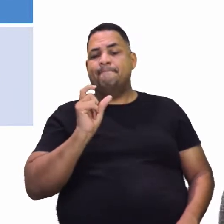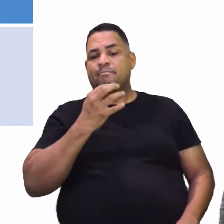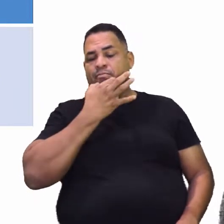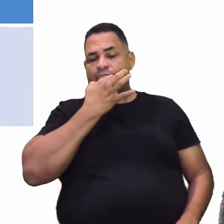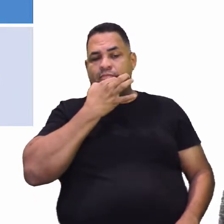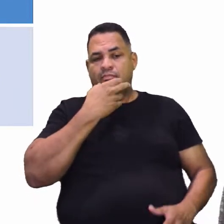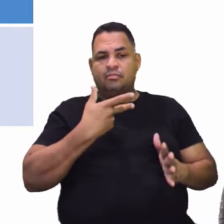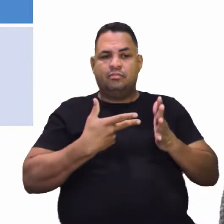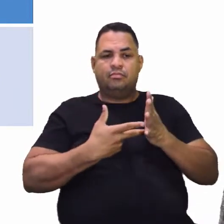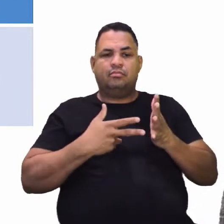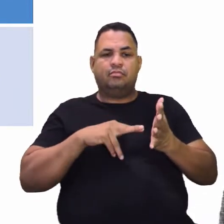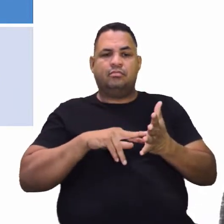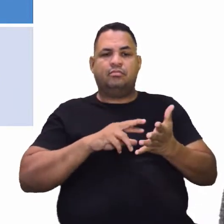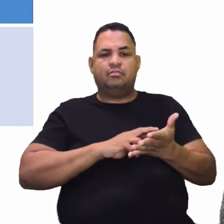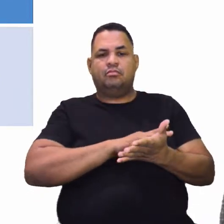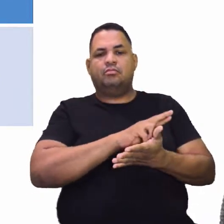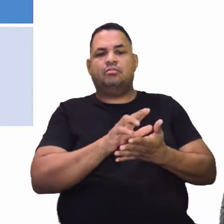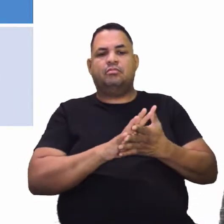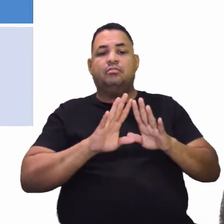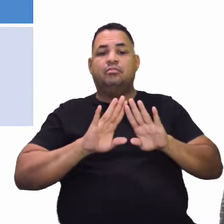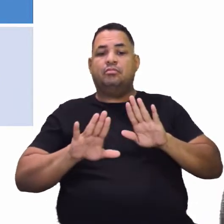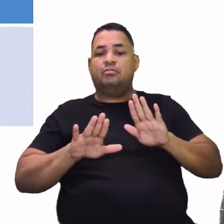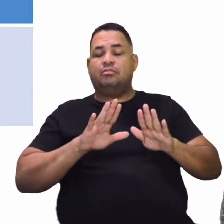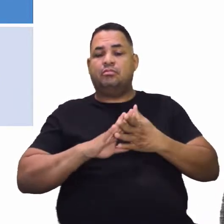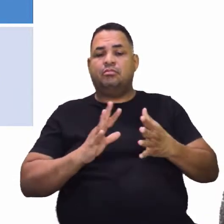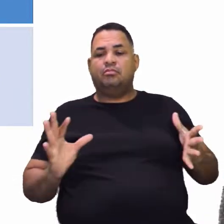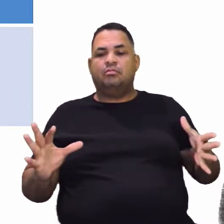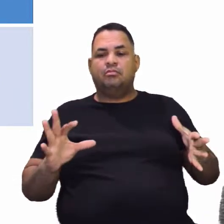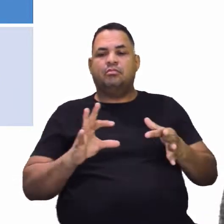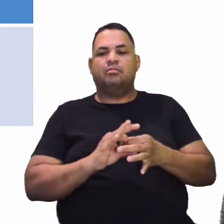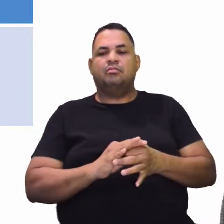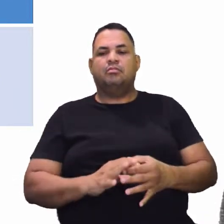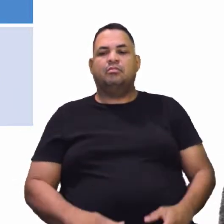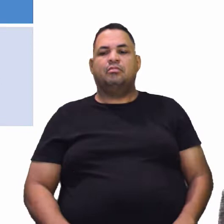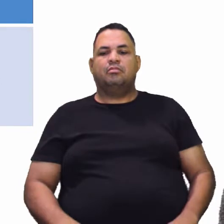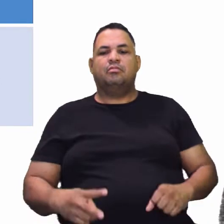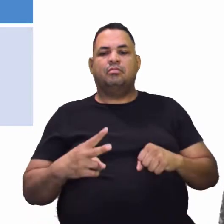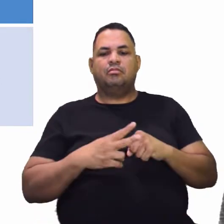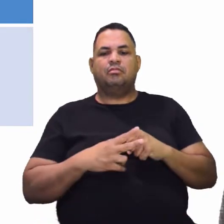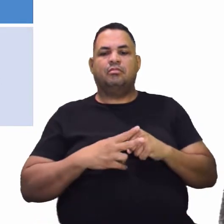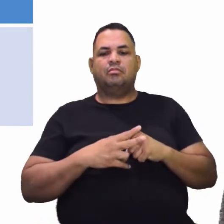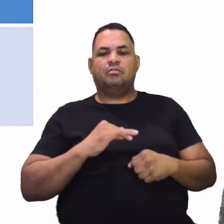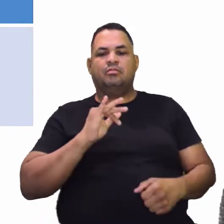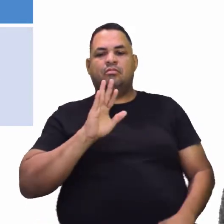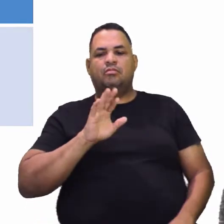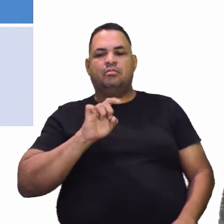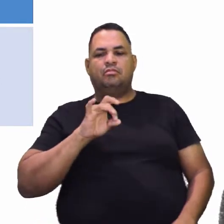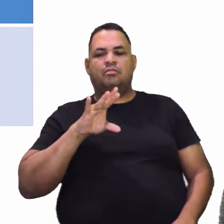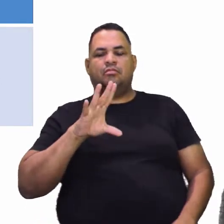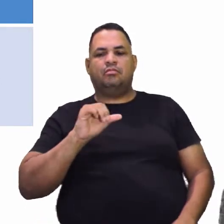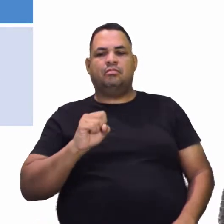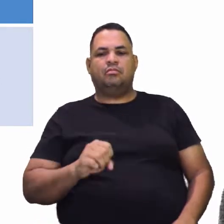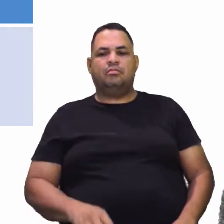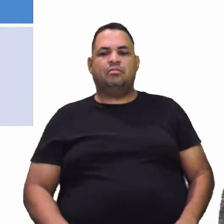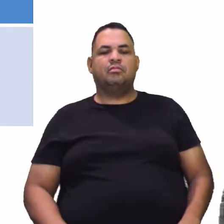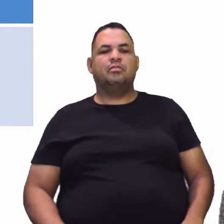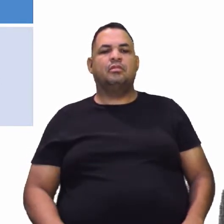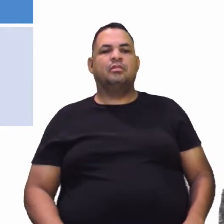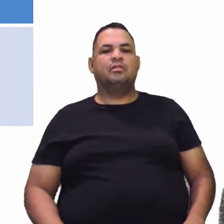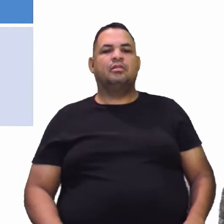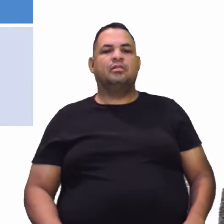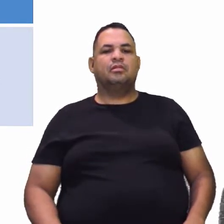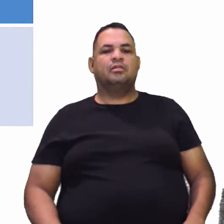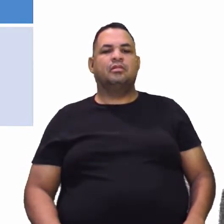várias coisas, dependendo do contexto. Aqui o contexto é um verbo no infinitivo, então to na frente de um